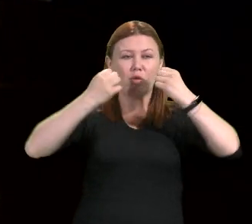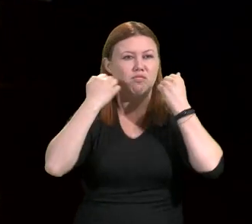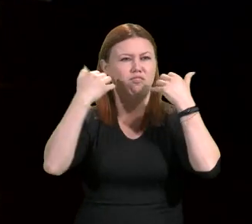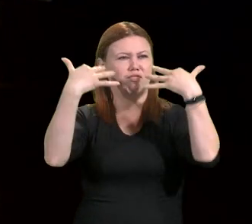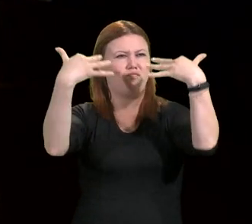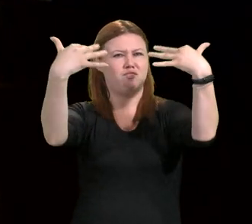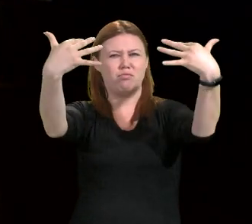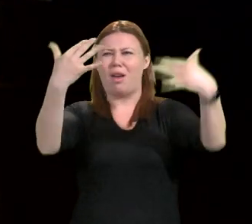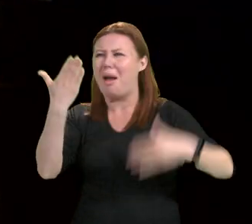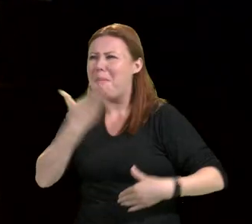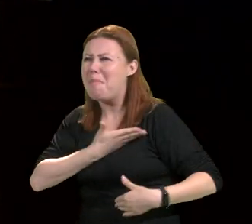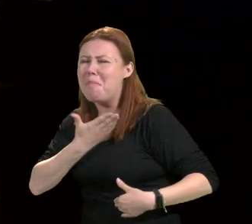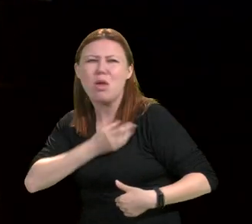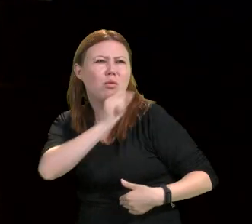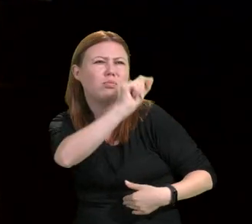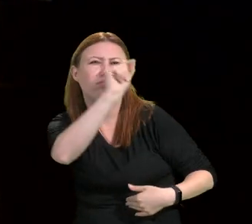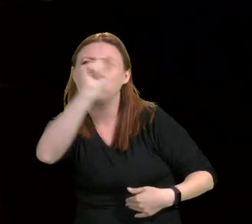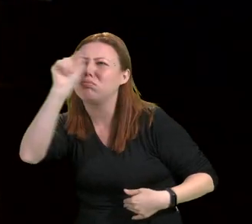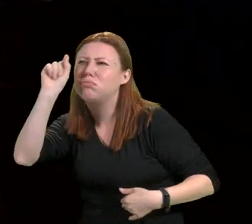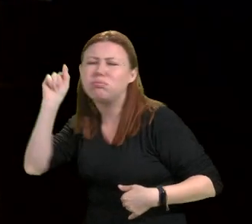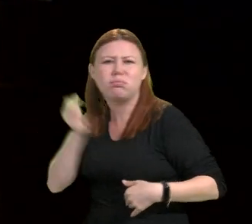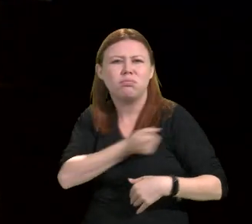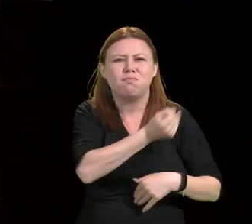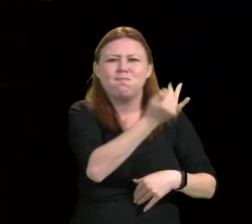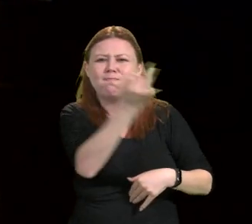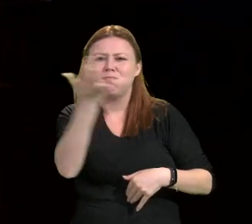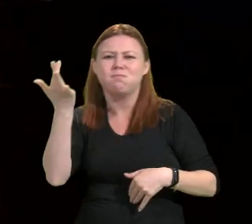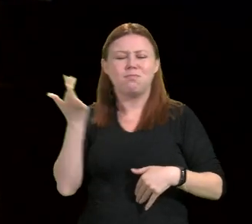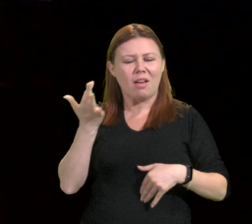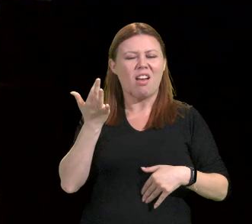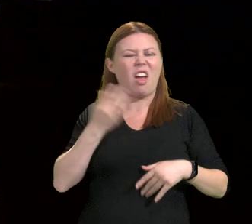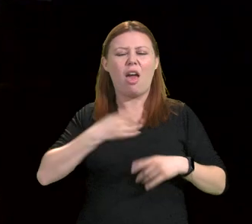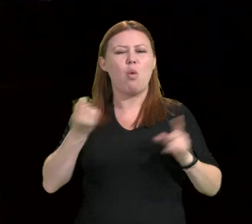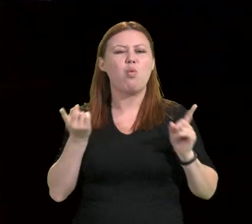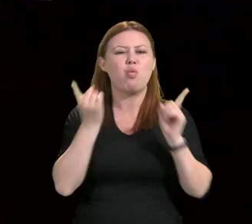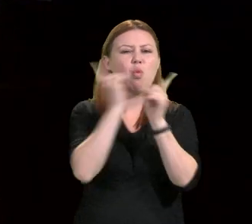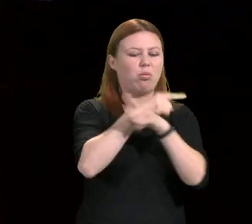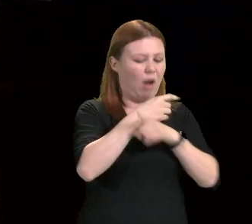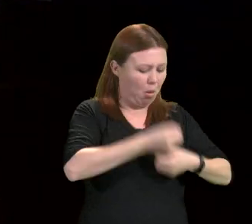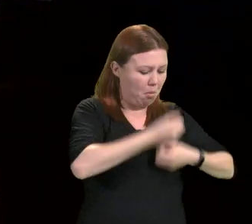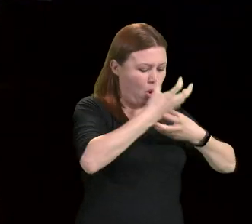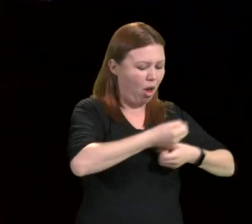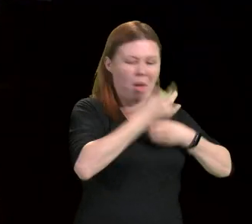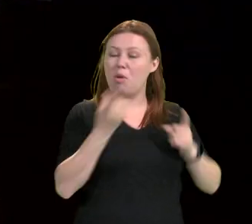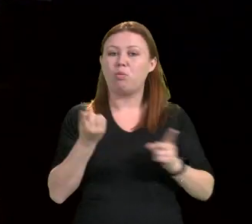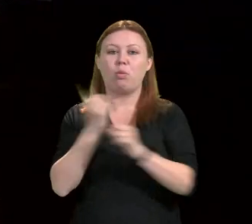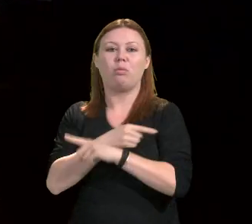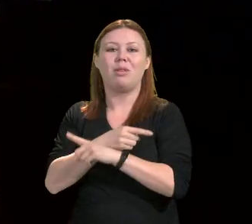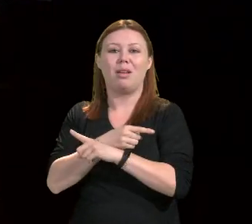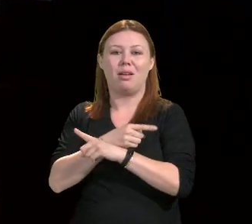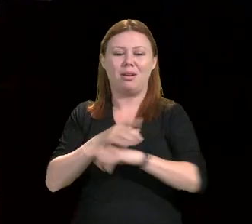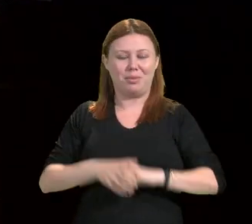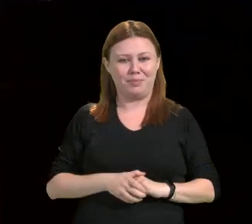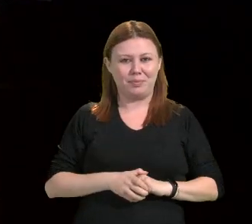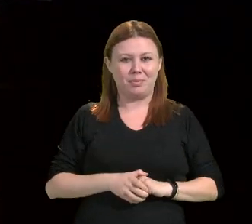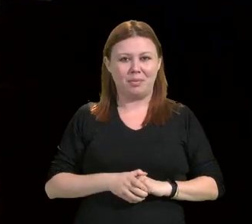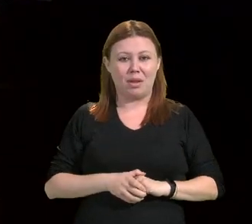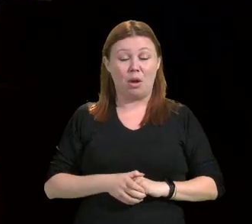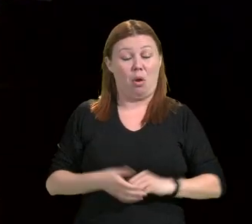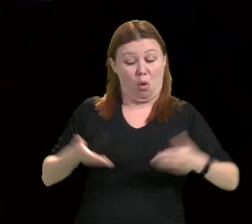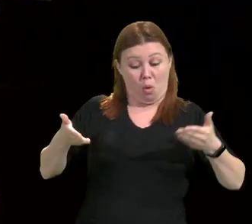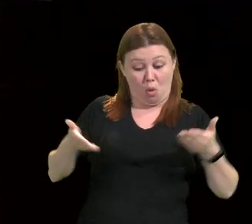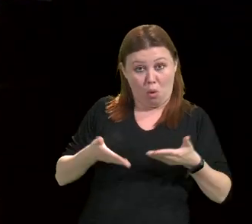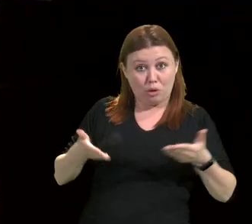todos esses amigos, eu quero dizer exatamente o contrário do que dizia o poeta latino. Eu quero dizer que nos